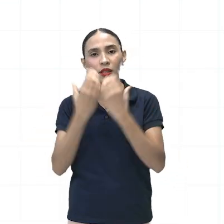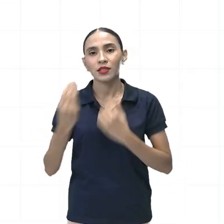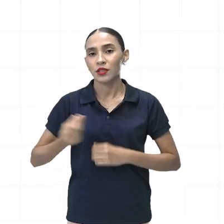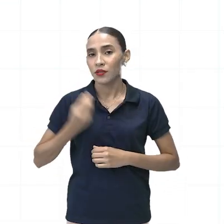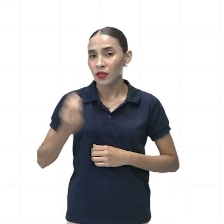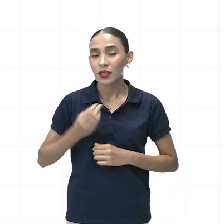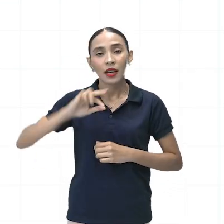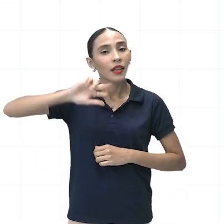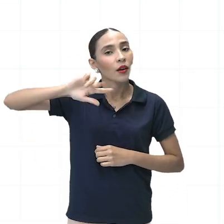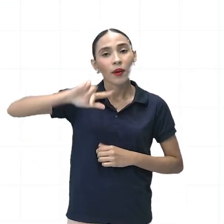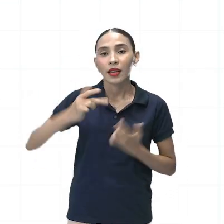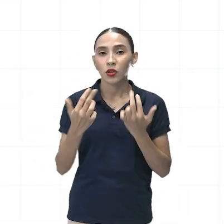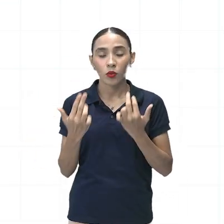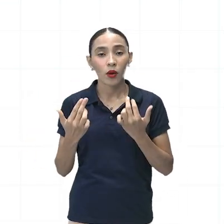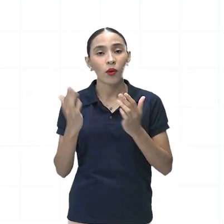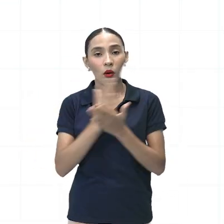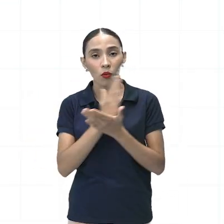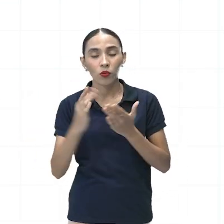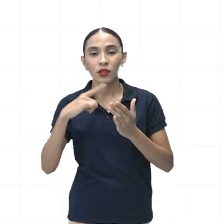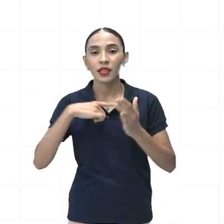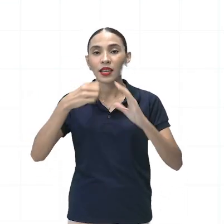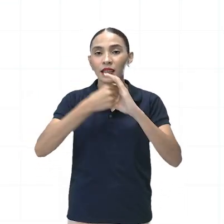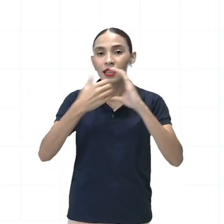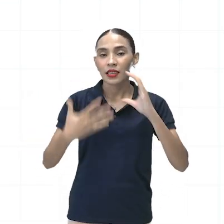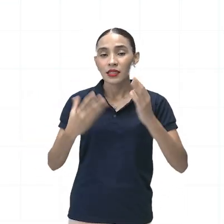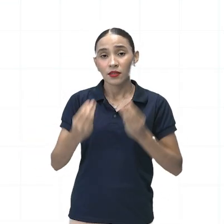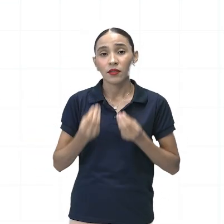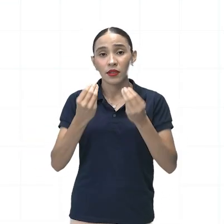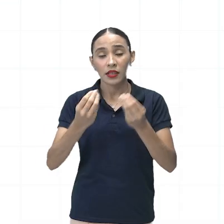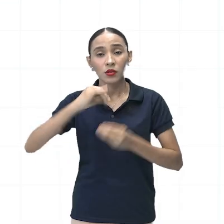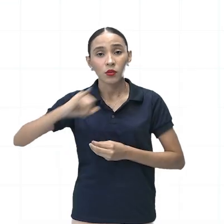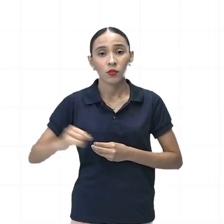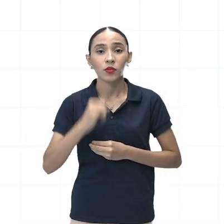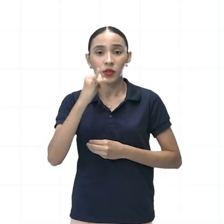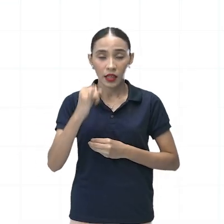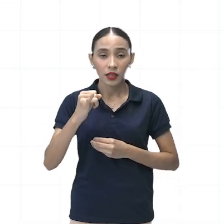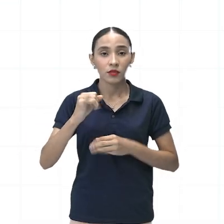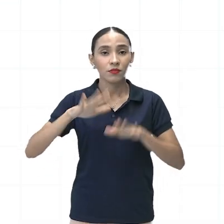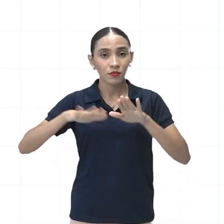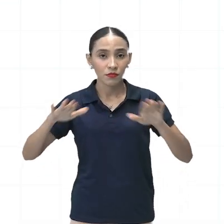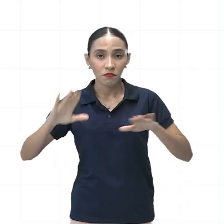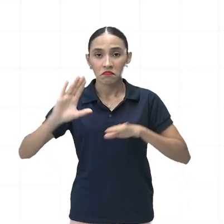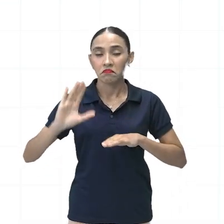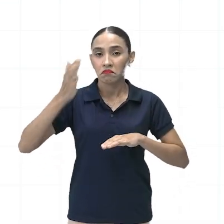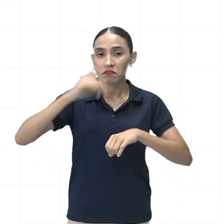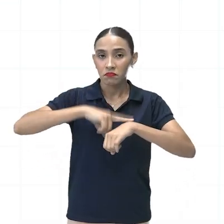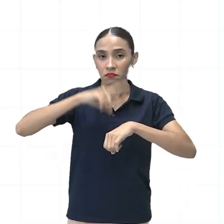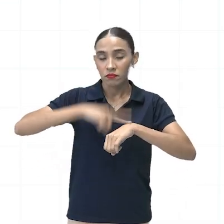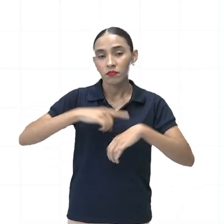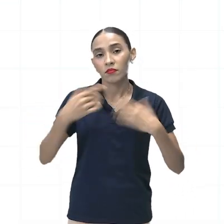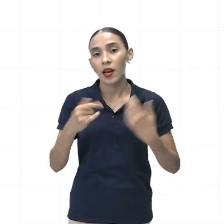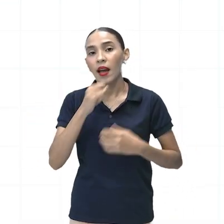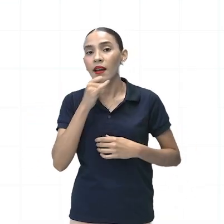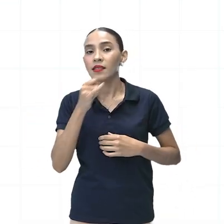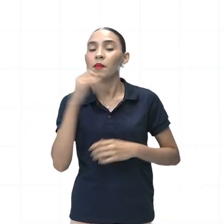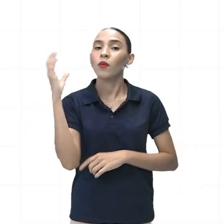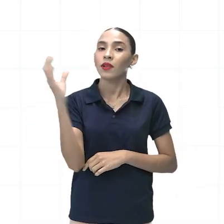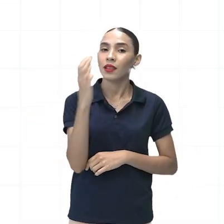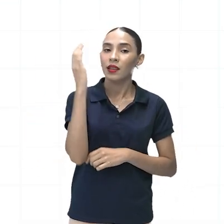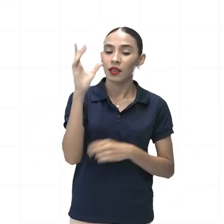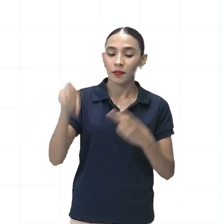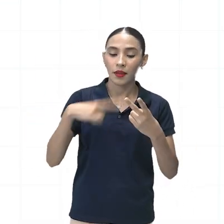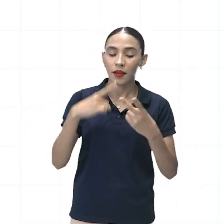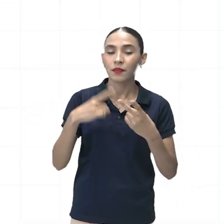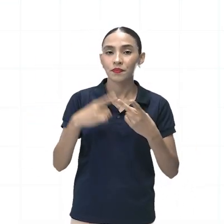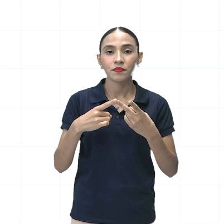iguais. Alguns possuem características que oferecem vantagens diante de uma determinada condição, como, por exemplo, o clima,